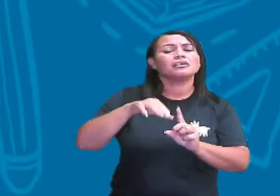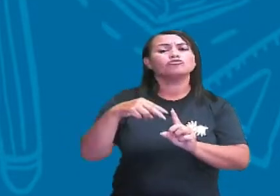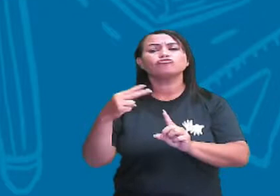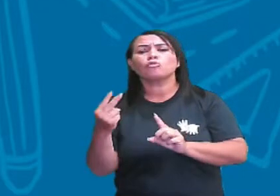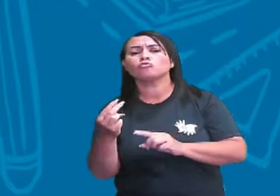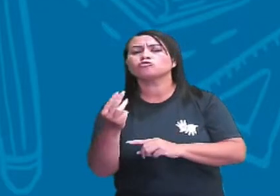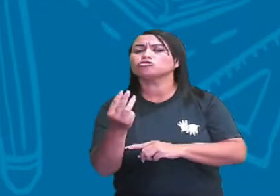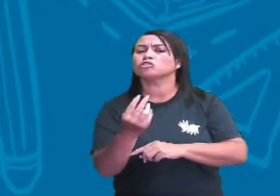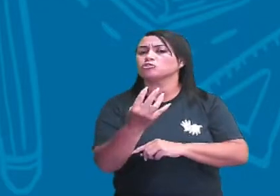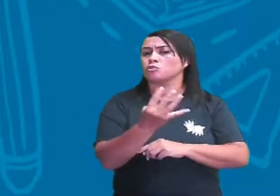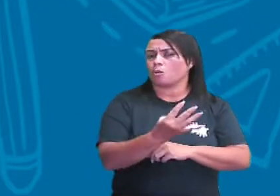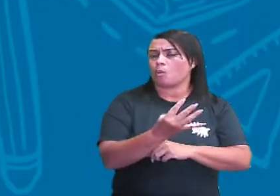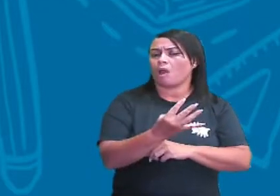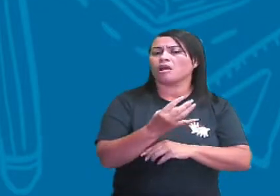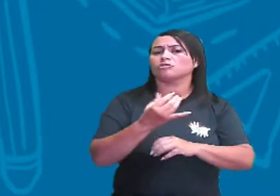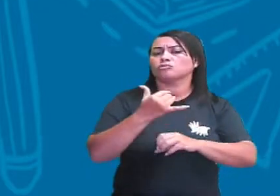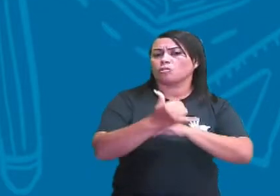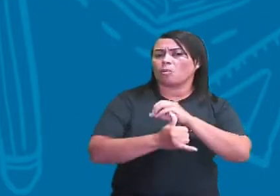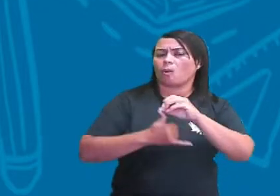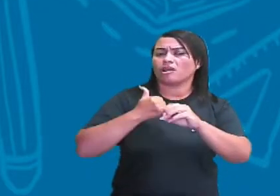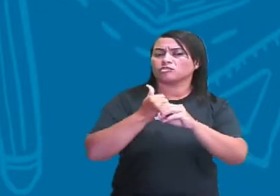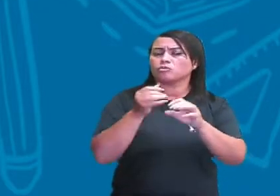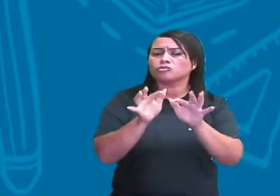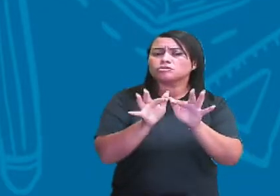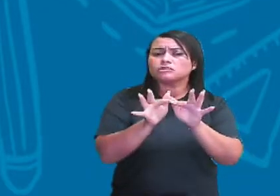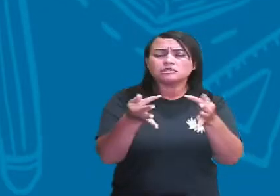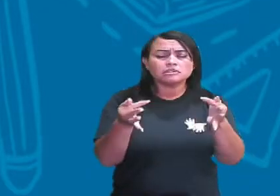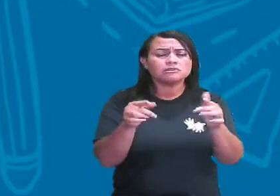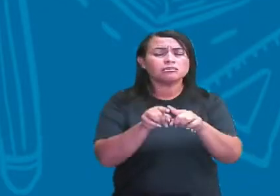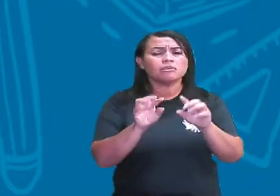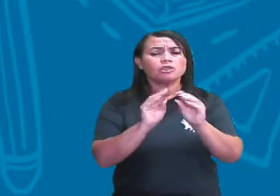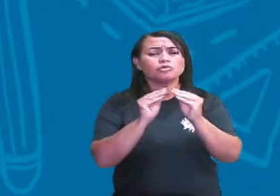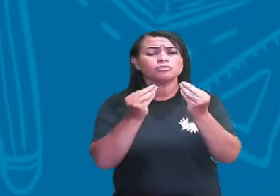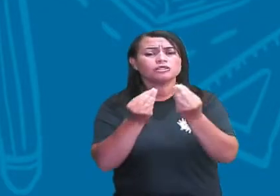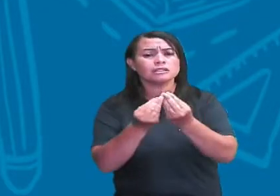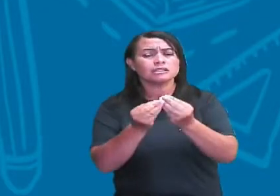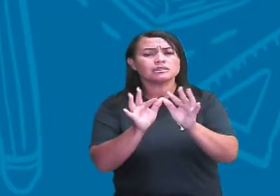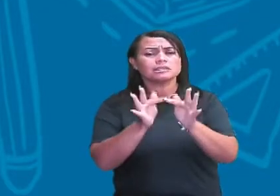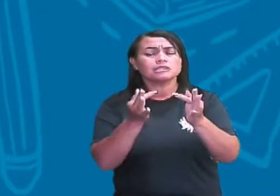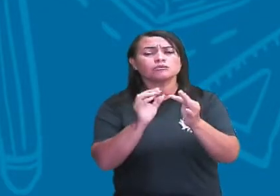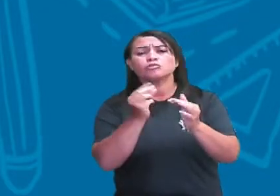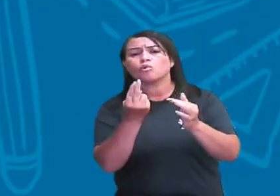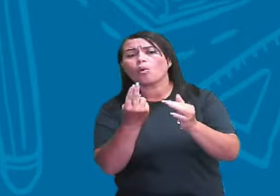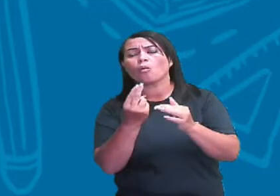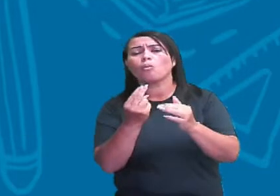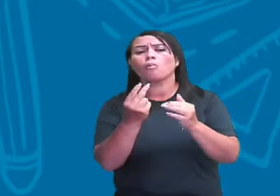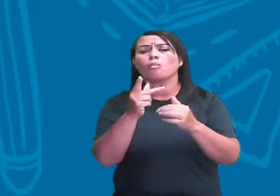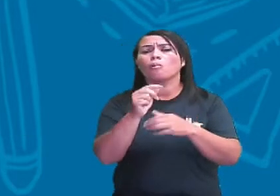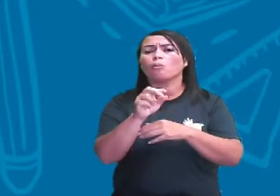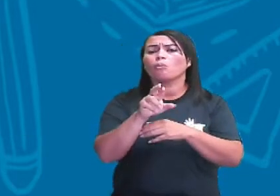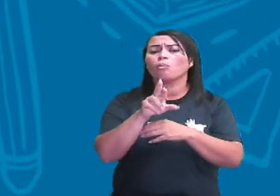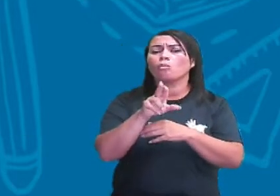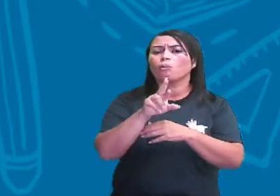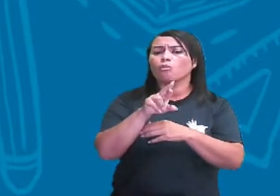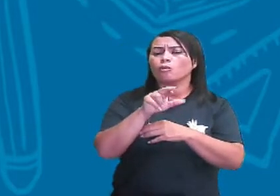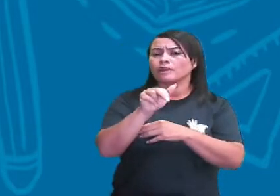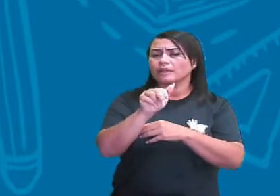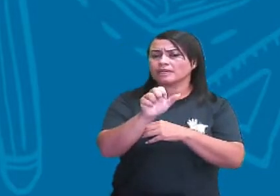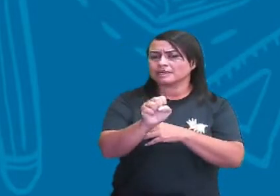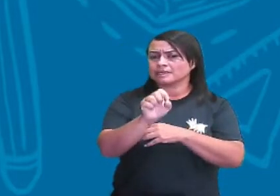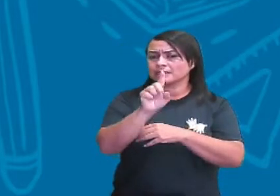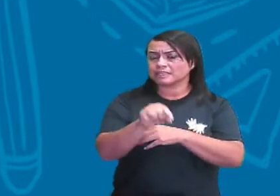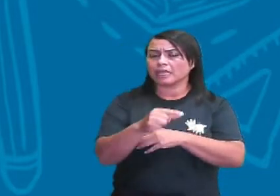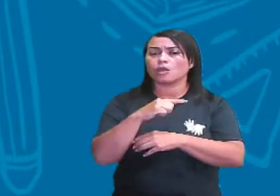ser classificadas como substâncias simples, ou também chamadas de substâncias puras, que são formadas por um único